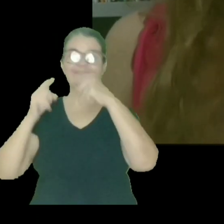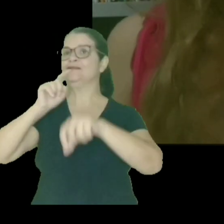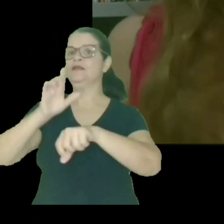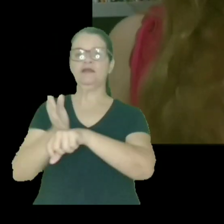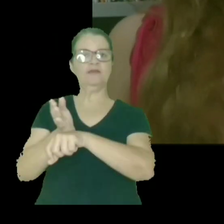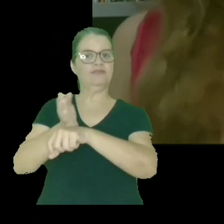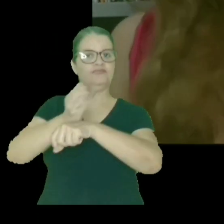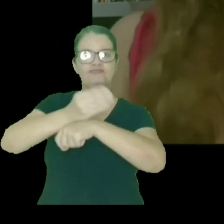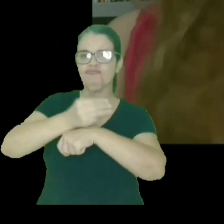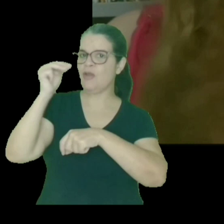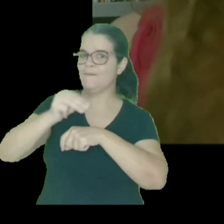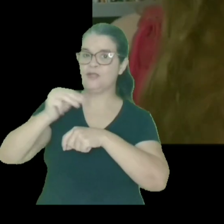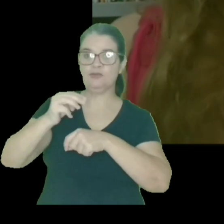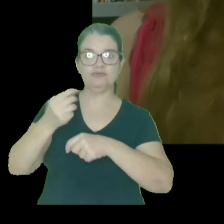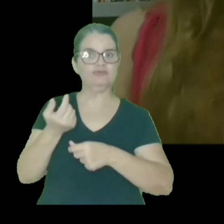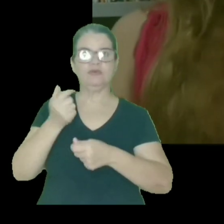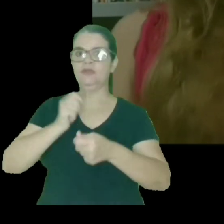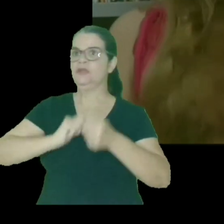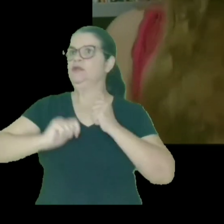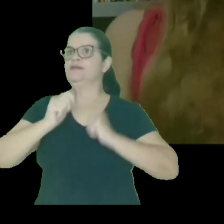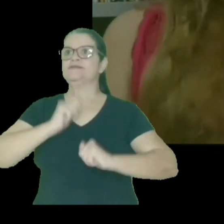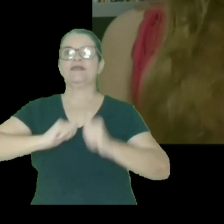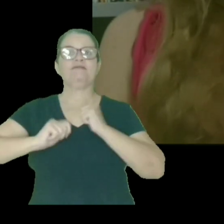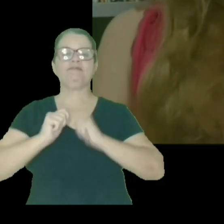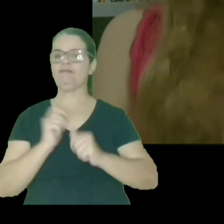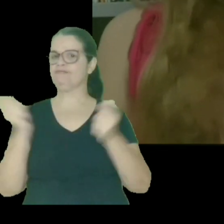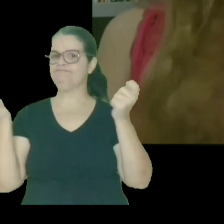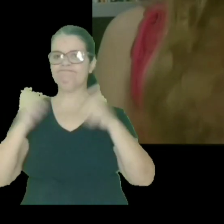de tanta ansiedade. Enfim,